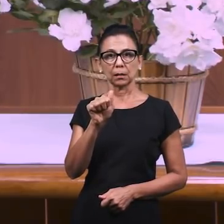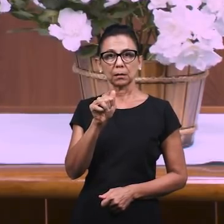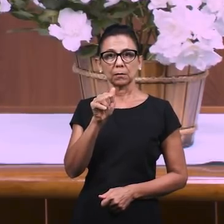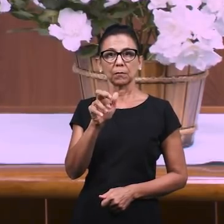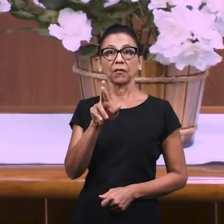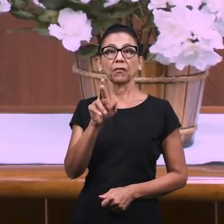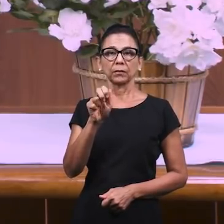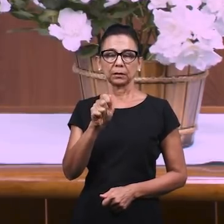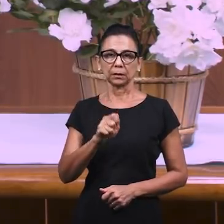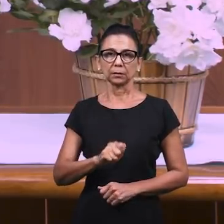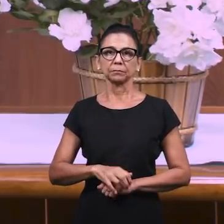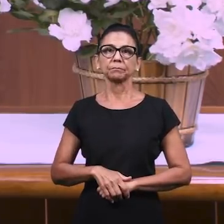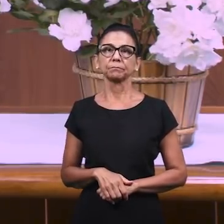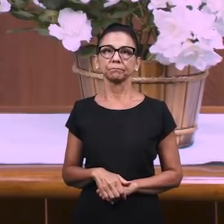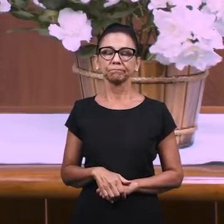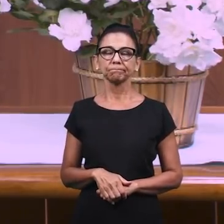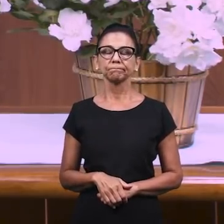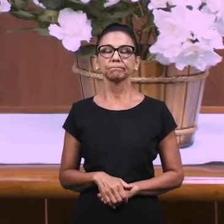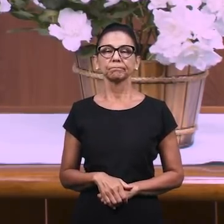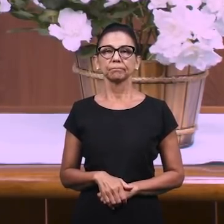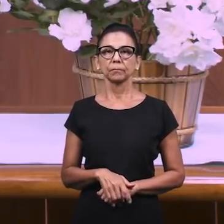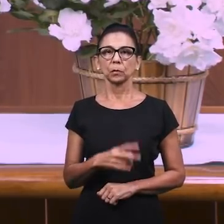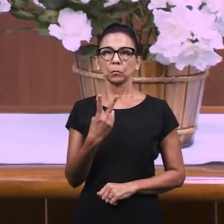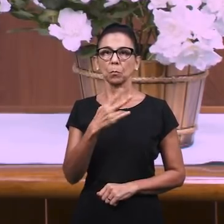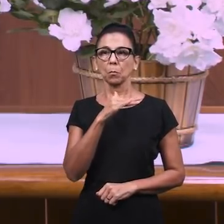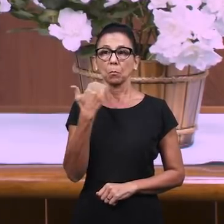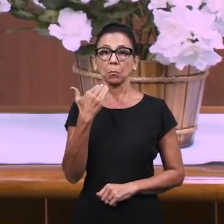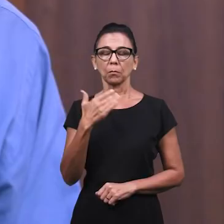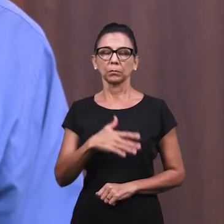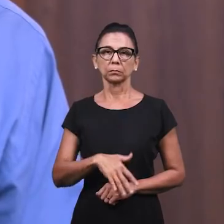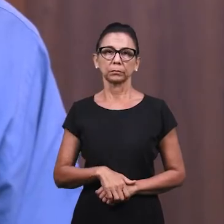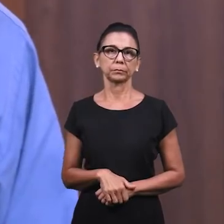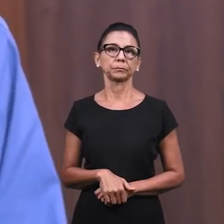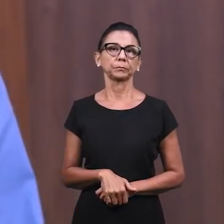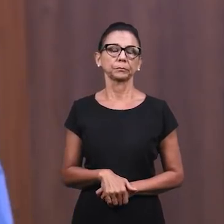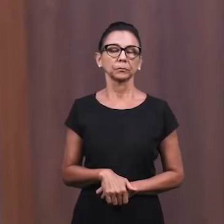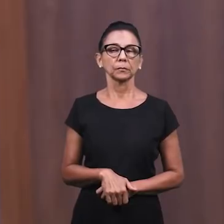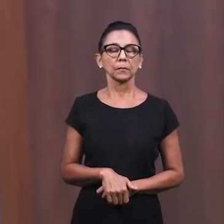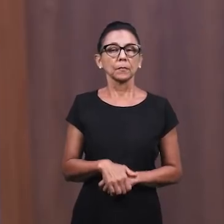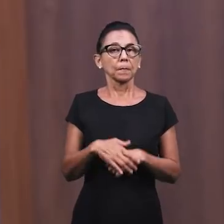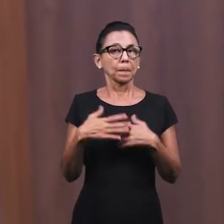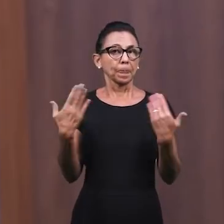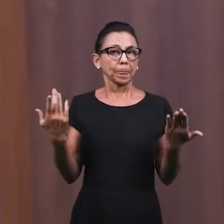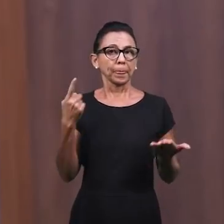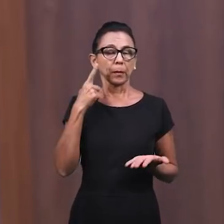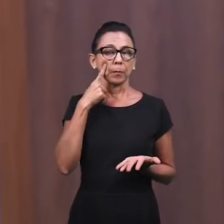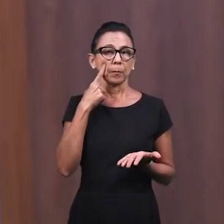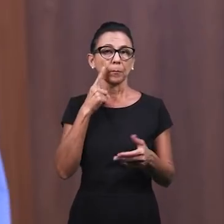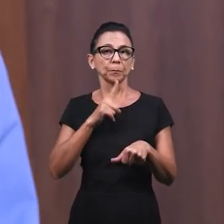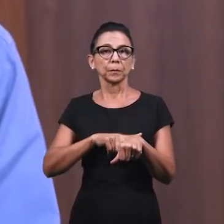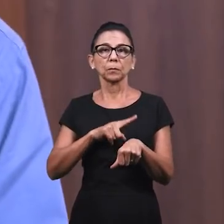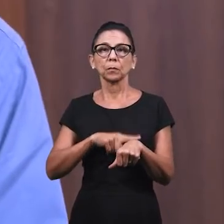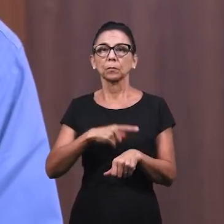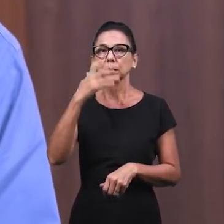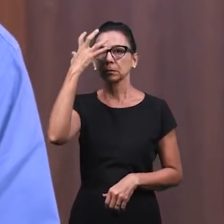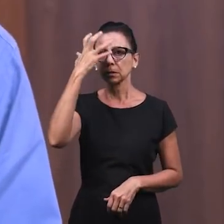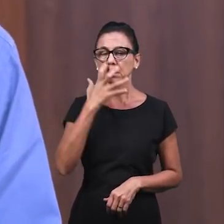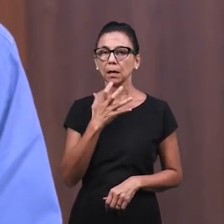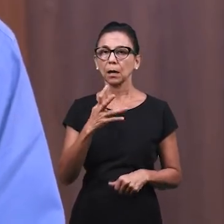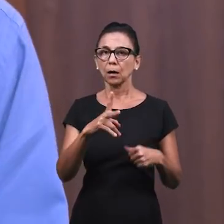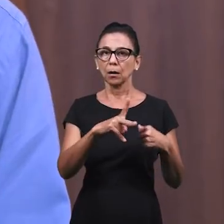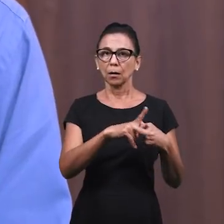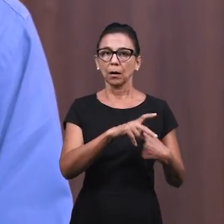no meio. E esse ponto que nós queríamos destacar para os jovens, ou seja, veja um momento sério